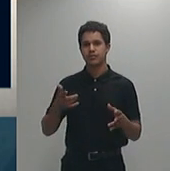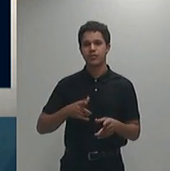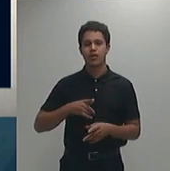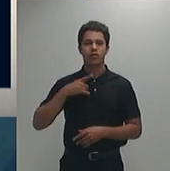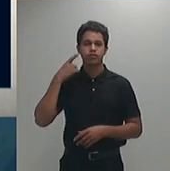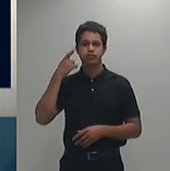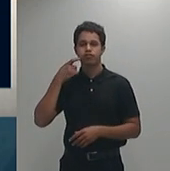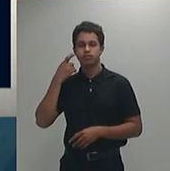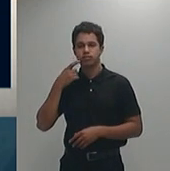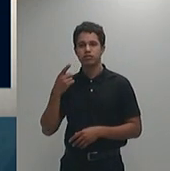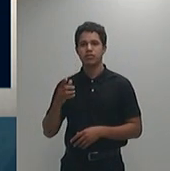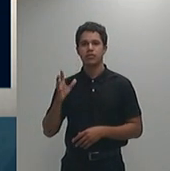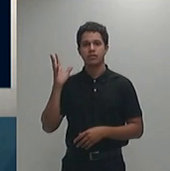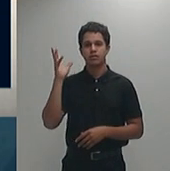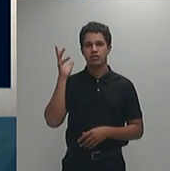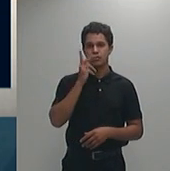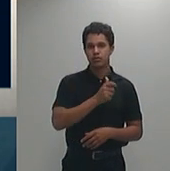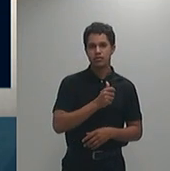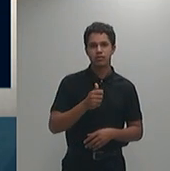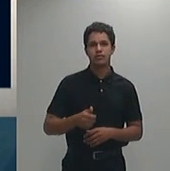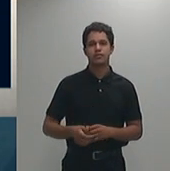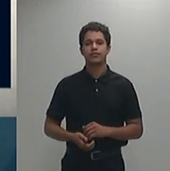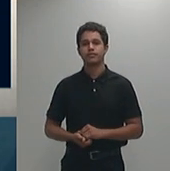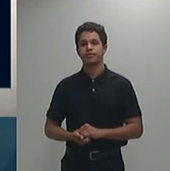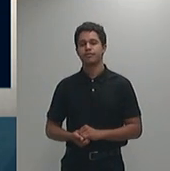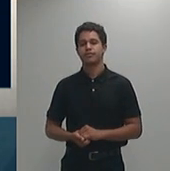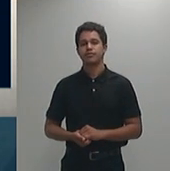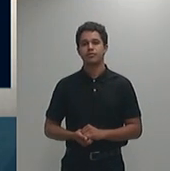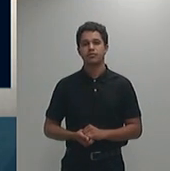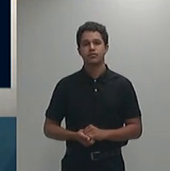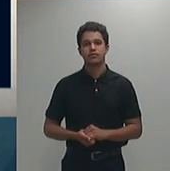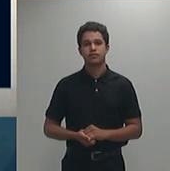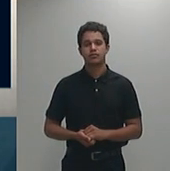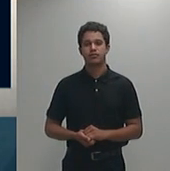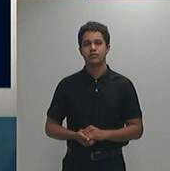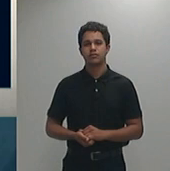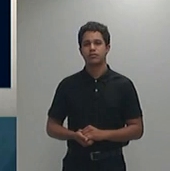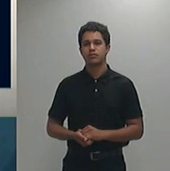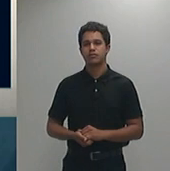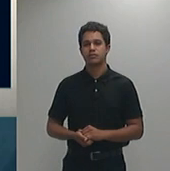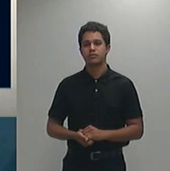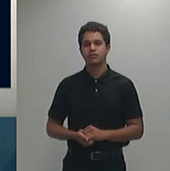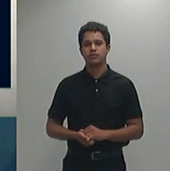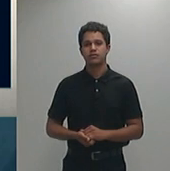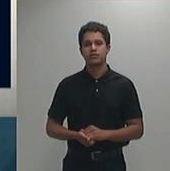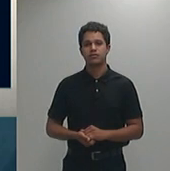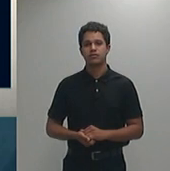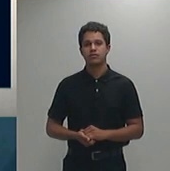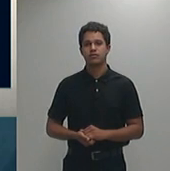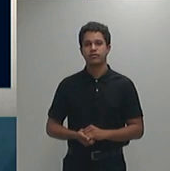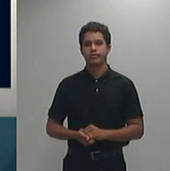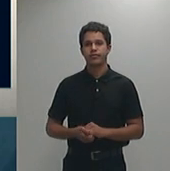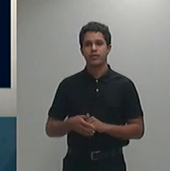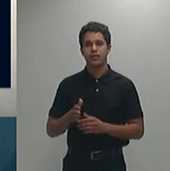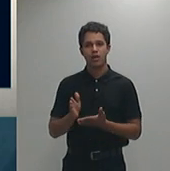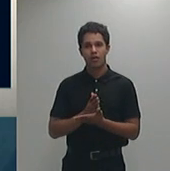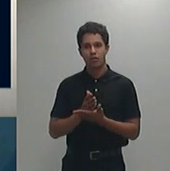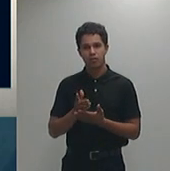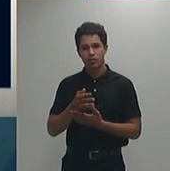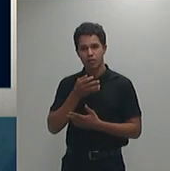pelas sustentações orais tudo bem em alguma divergência